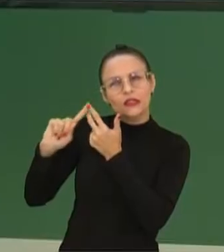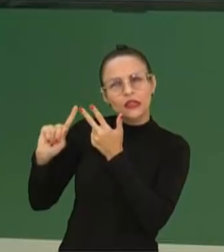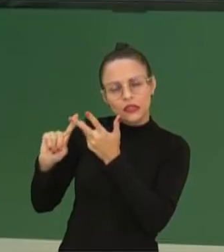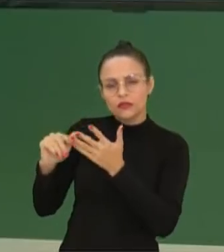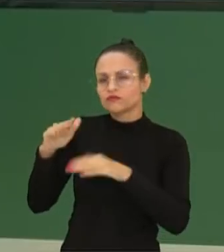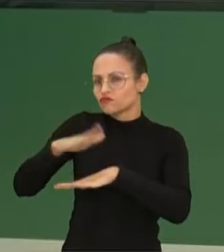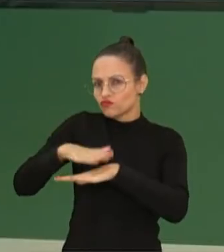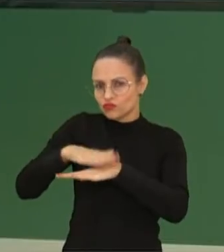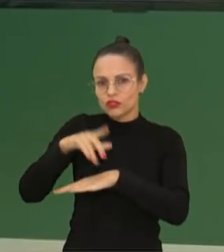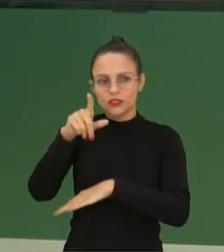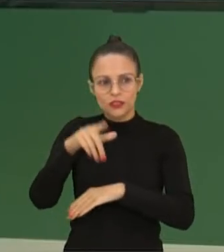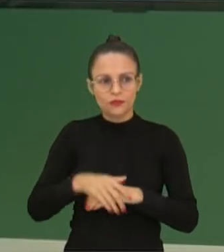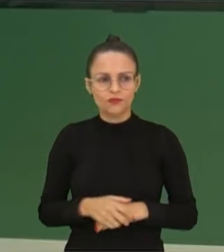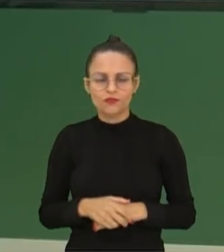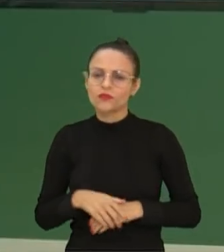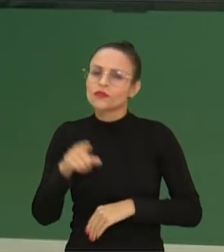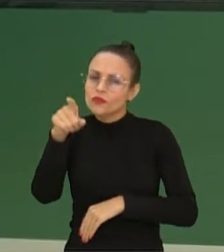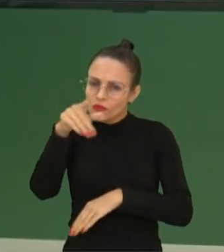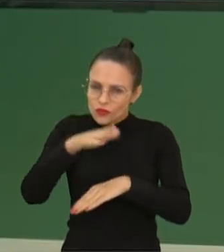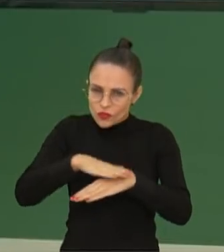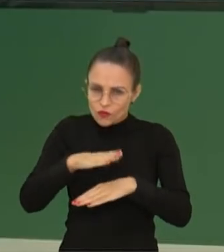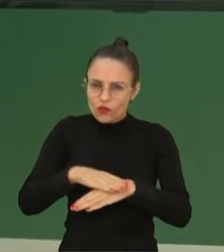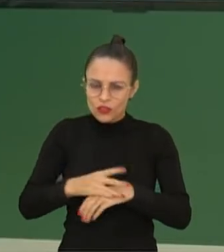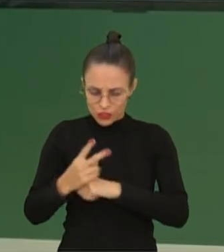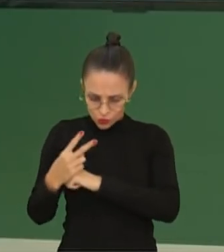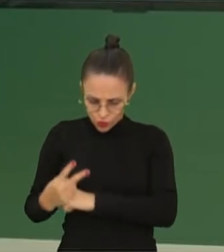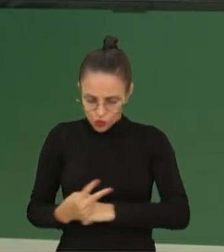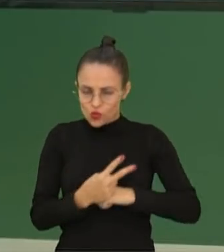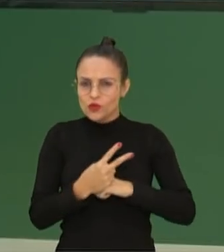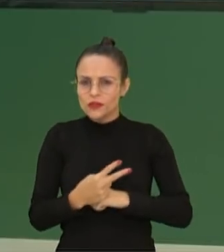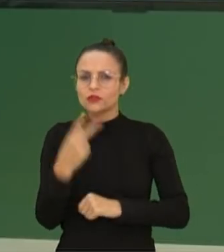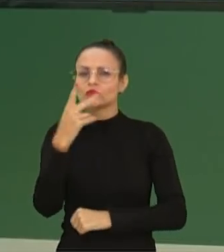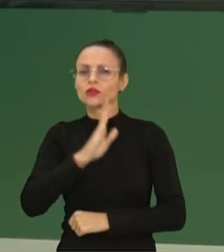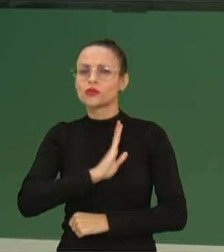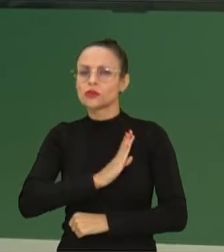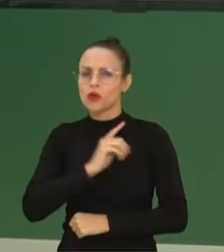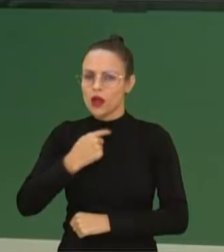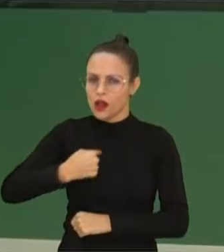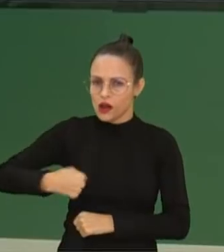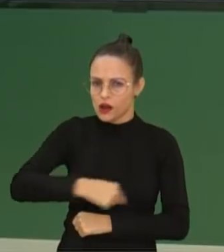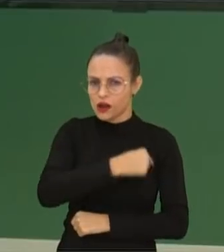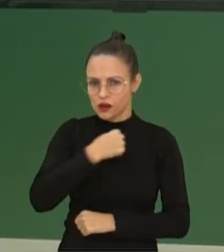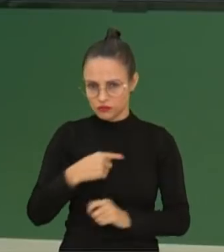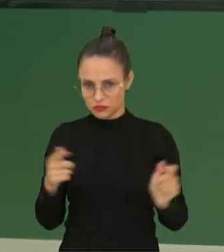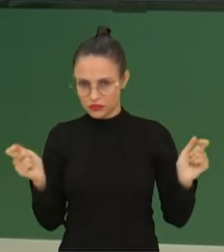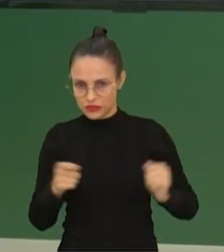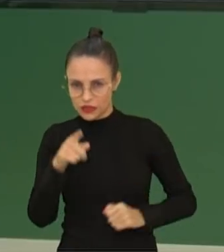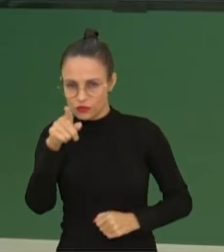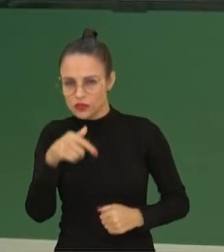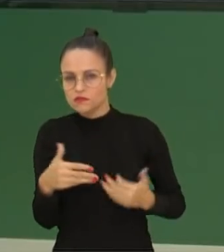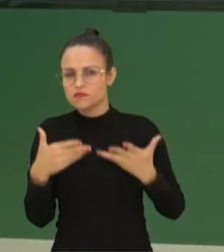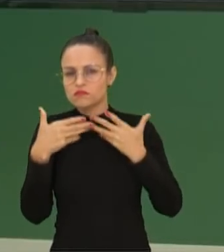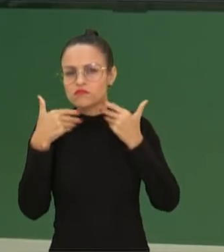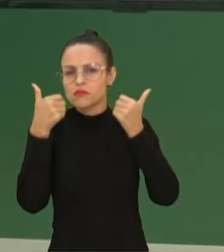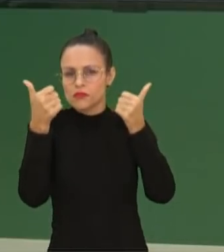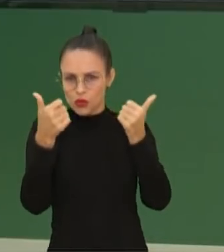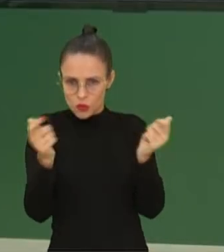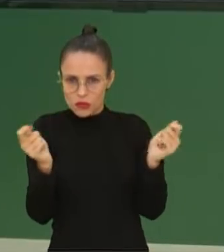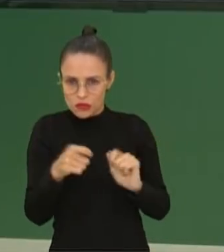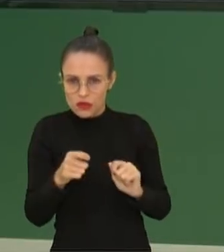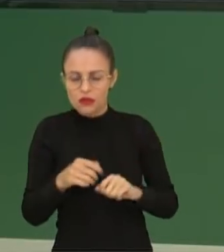mesmo. Você tem cuidado do seu sistema cardiovascular? Será que dá para melhorar alguma coisa aí no seu dia a